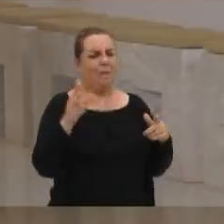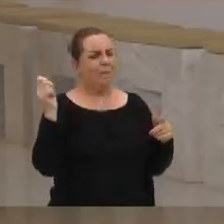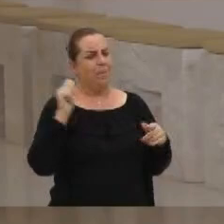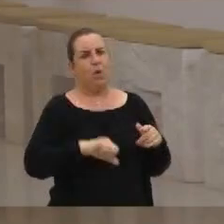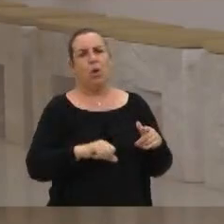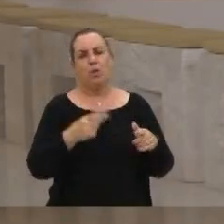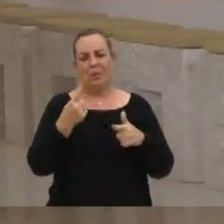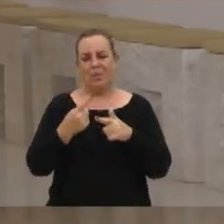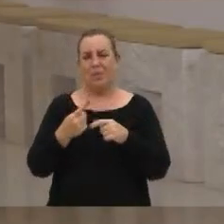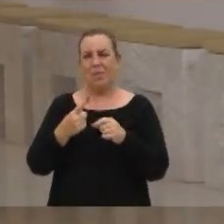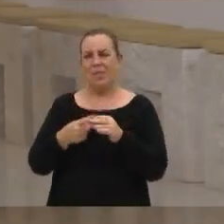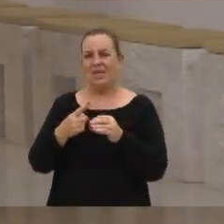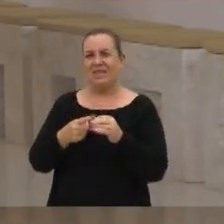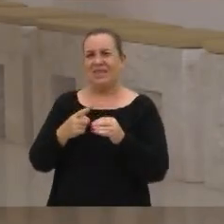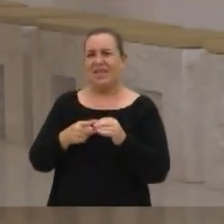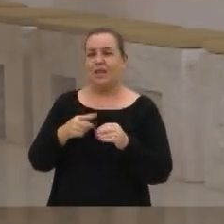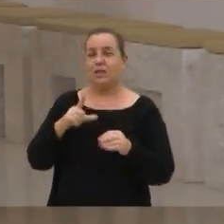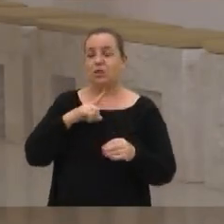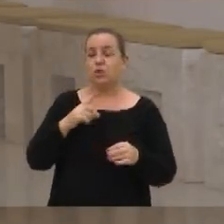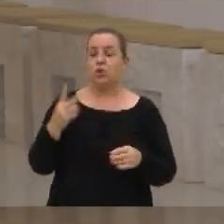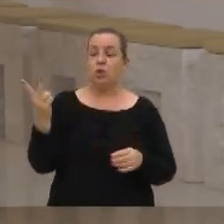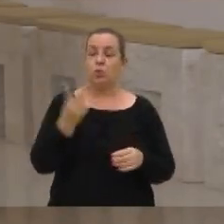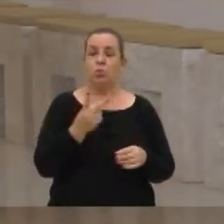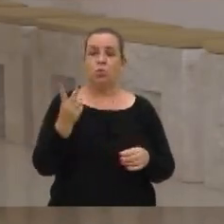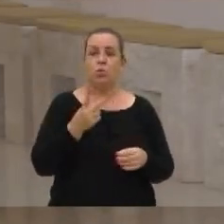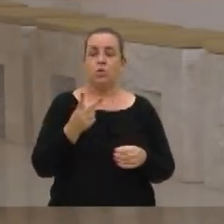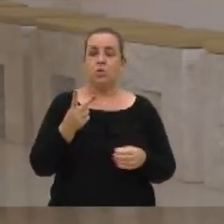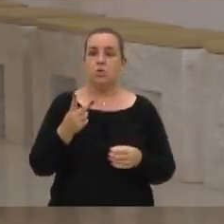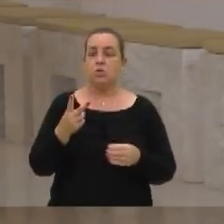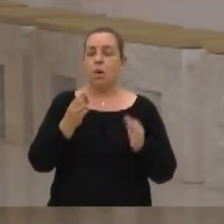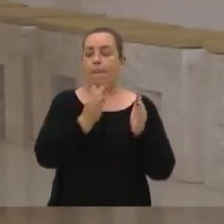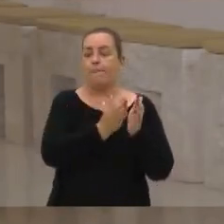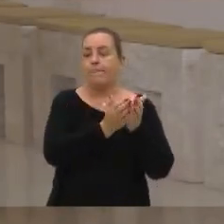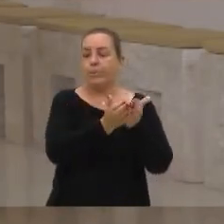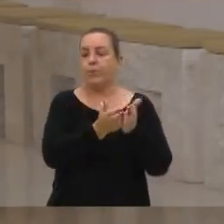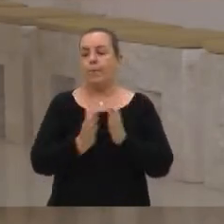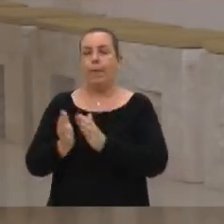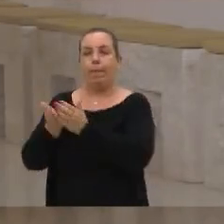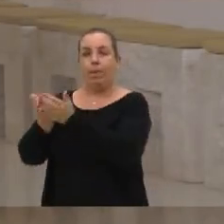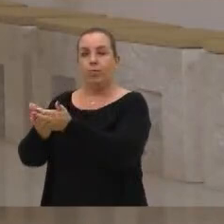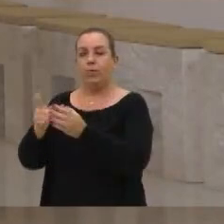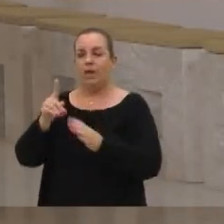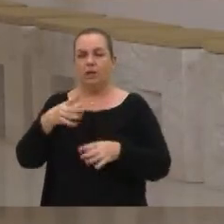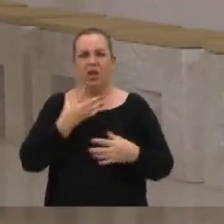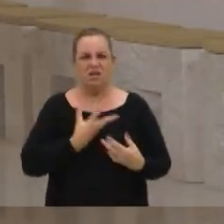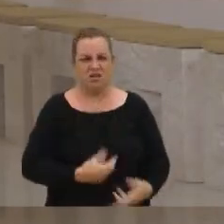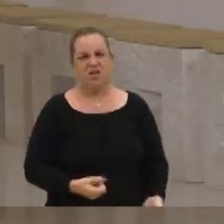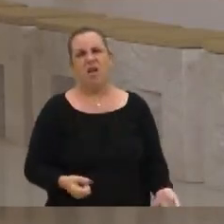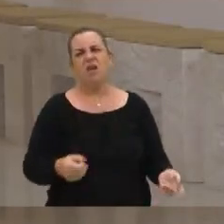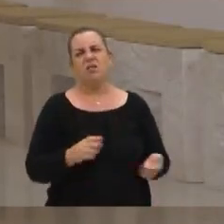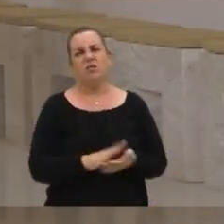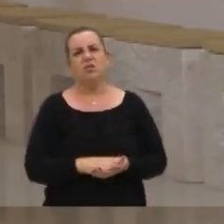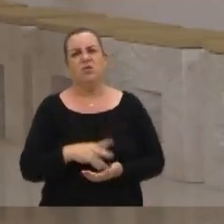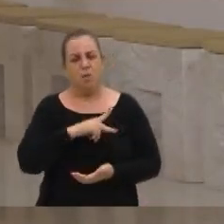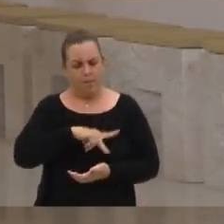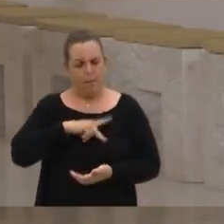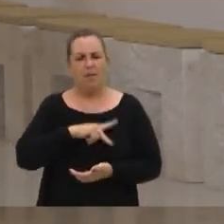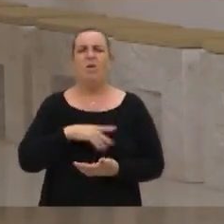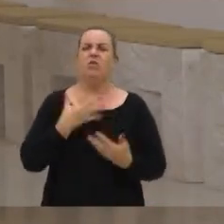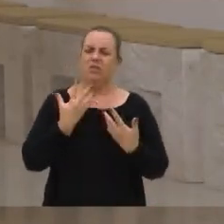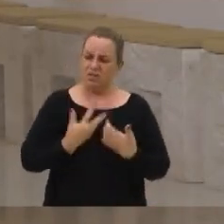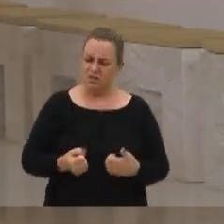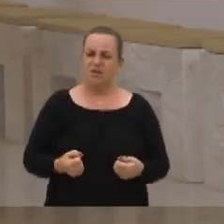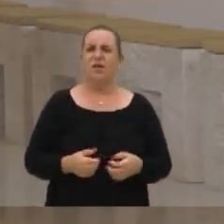uma cidade com dois portos. Ele ficou tão desanimado na vida dele, verdade, Paulo ficou